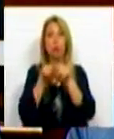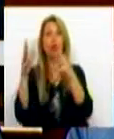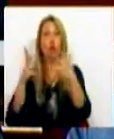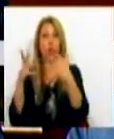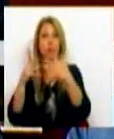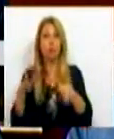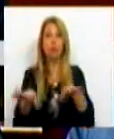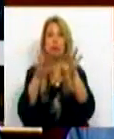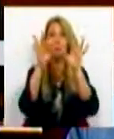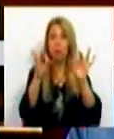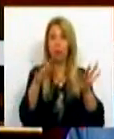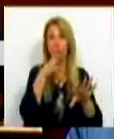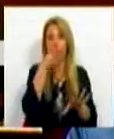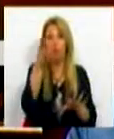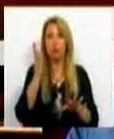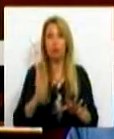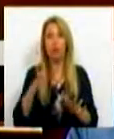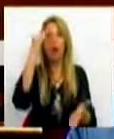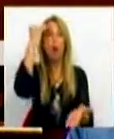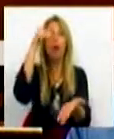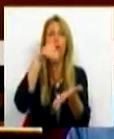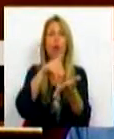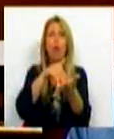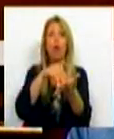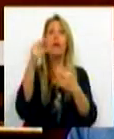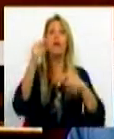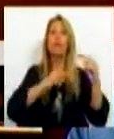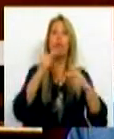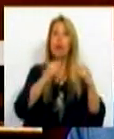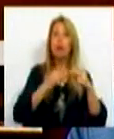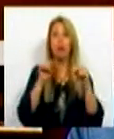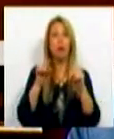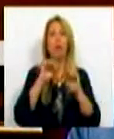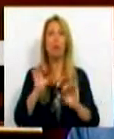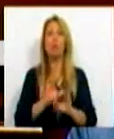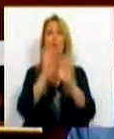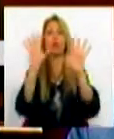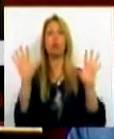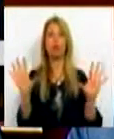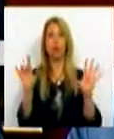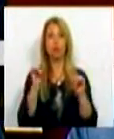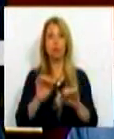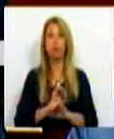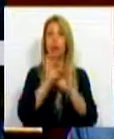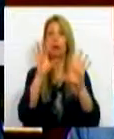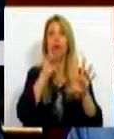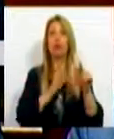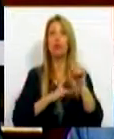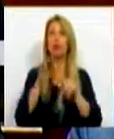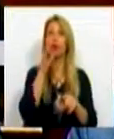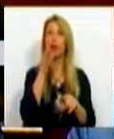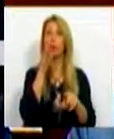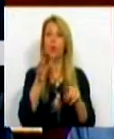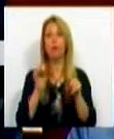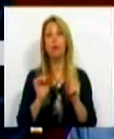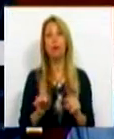ali, com um efeito para além do efeito fiscal. E esses são muito claros, Sra. Deputada, e